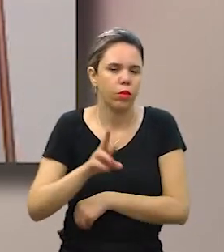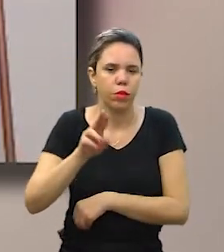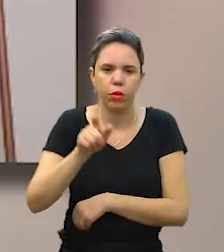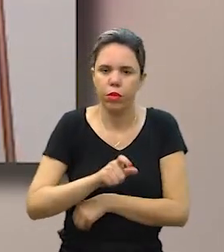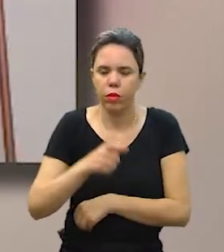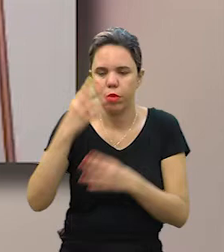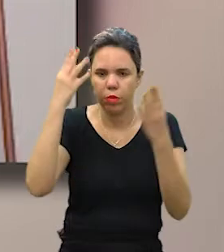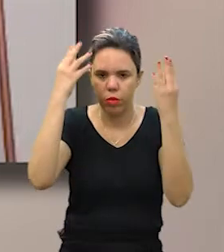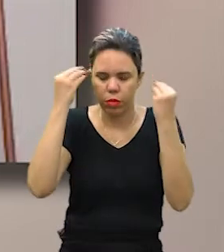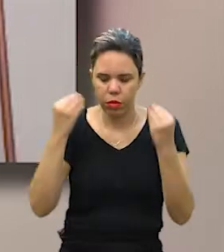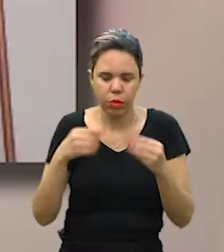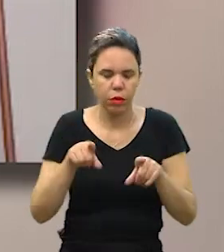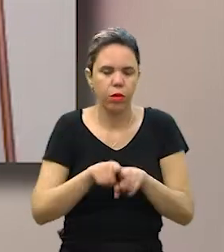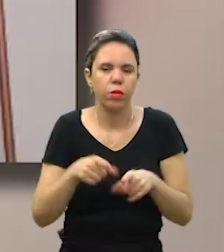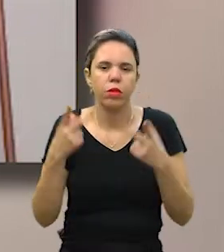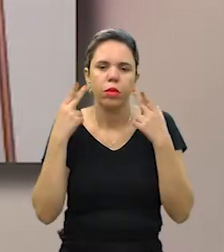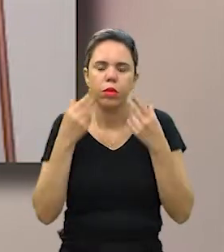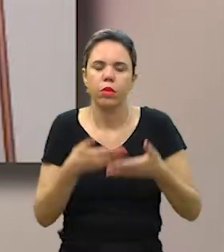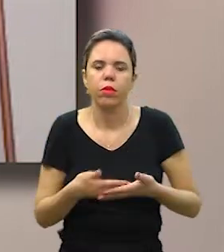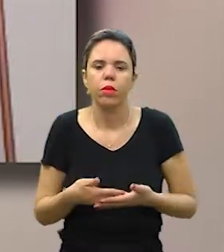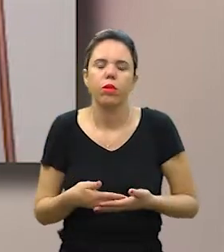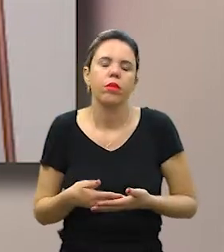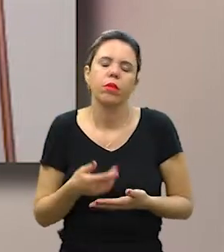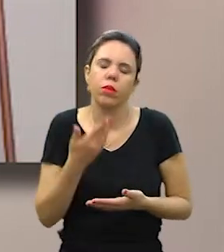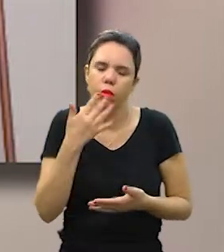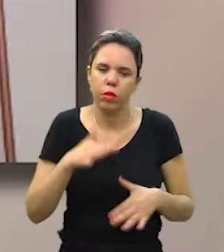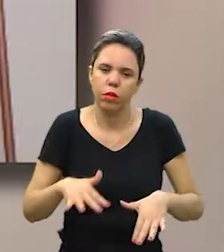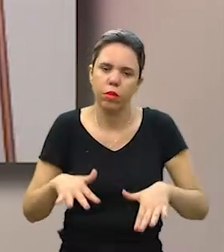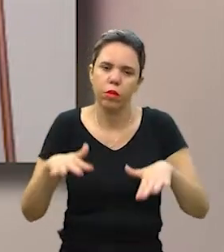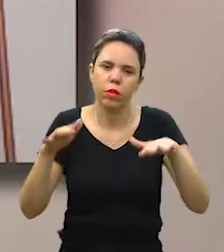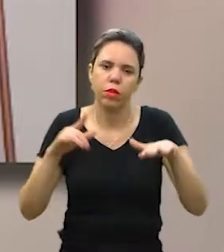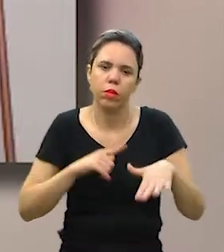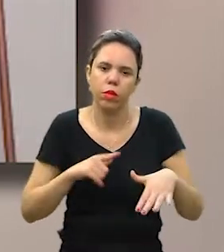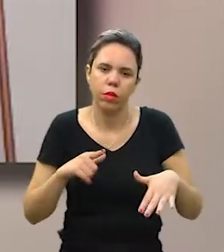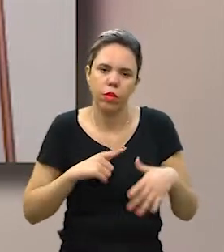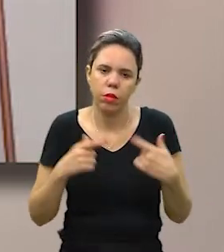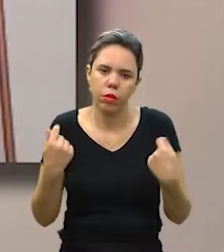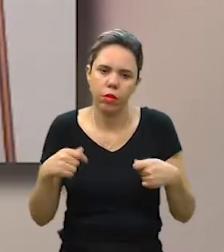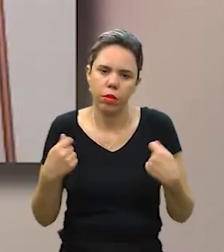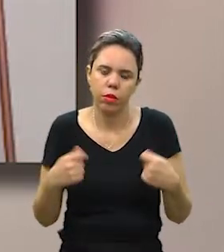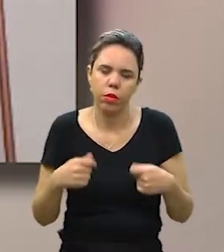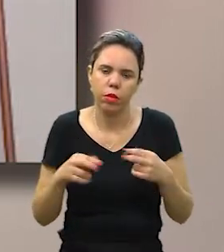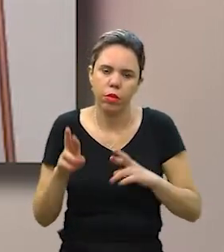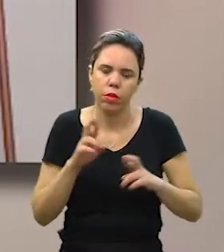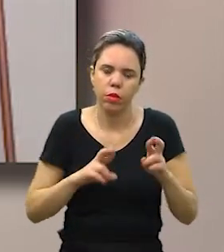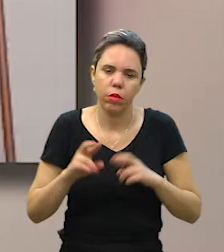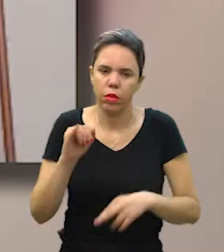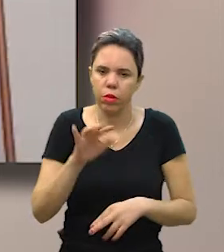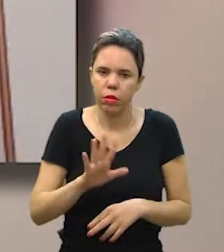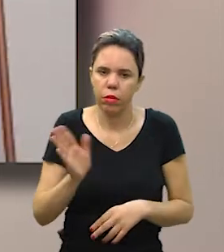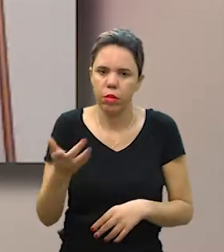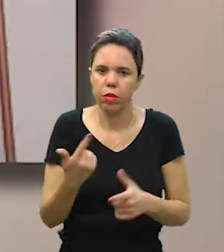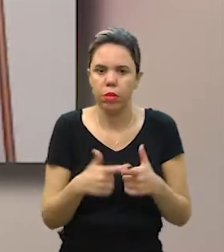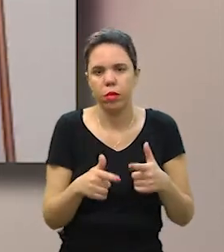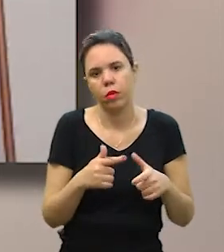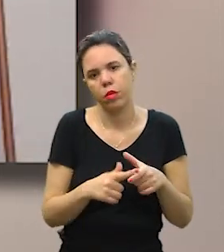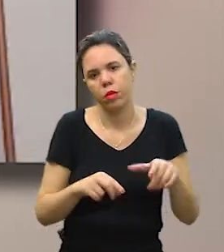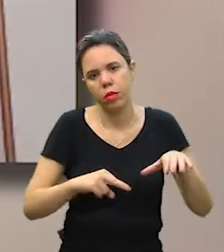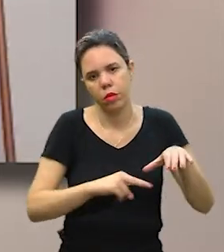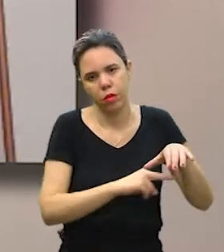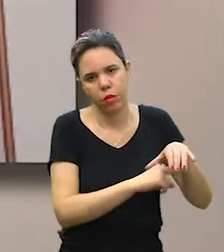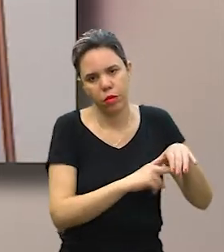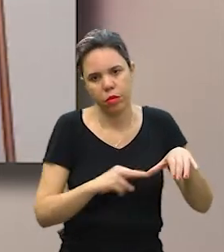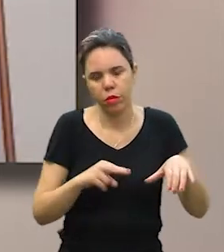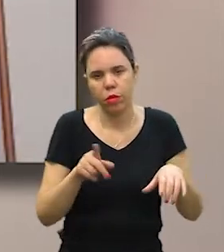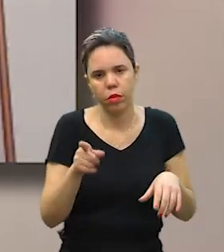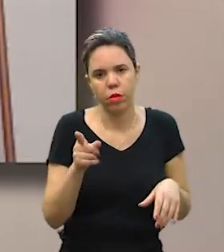raio-x. Normalmente, quando esse bebê, essa criança maior, ela tem uma necessidade de um exame de imagem, já é para uma tomografia